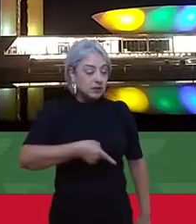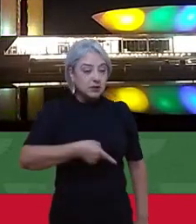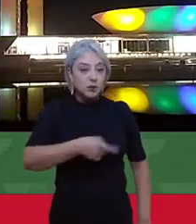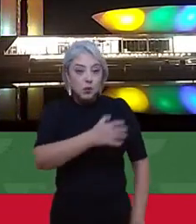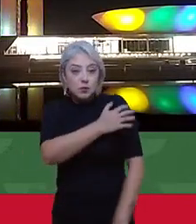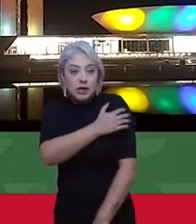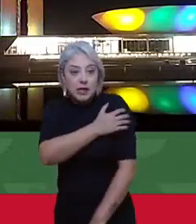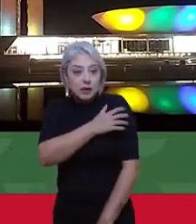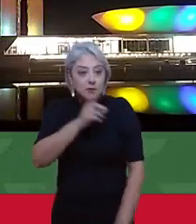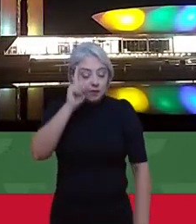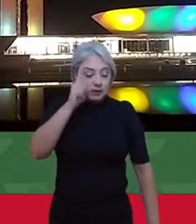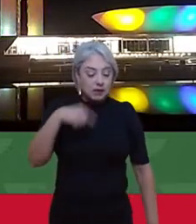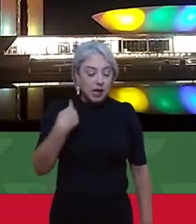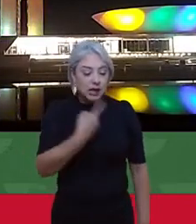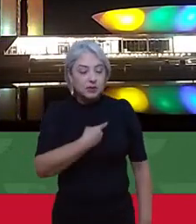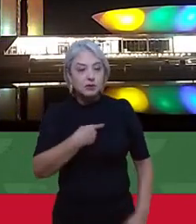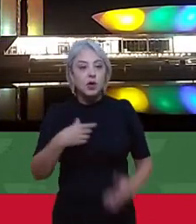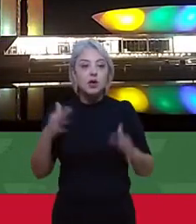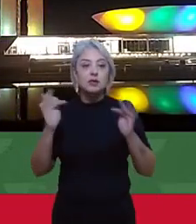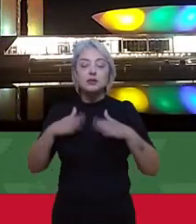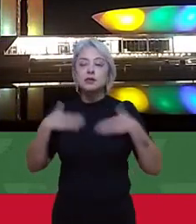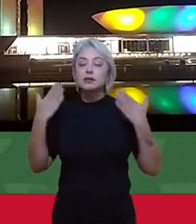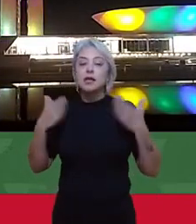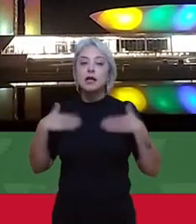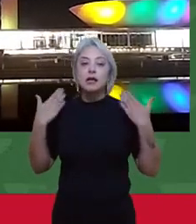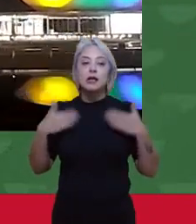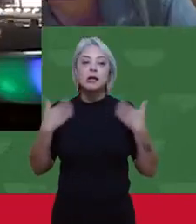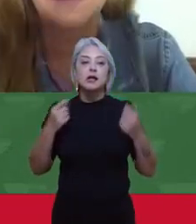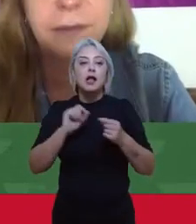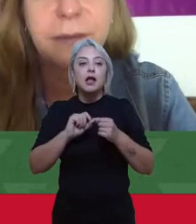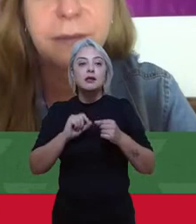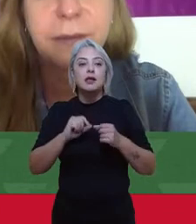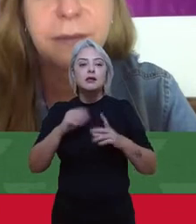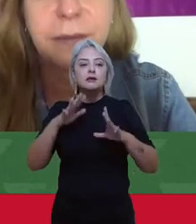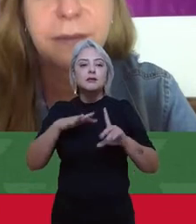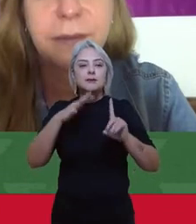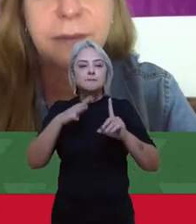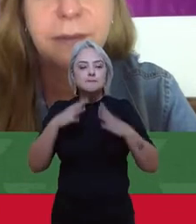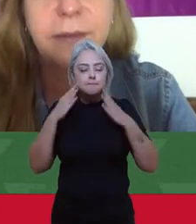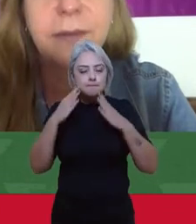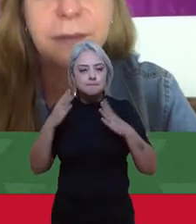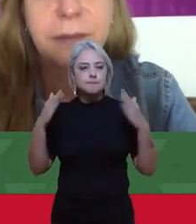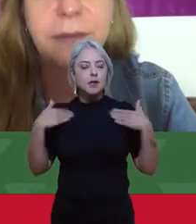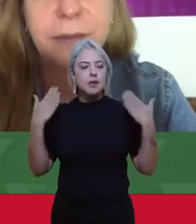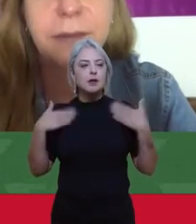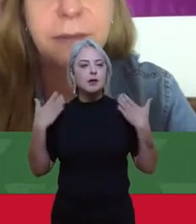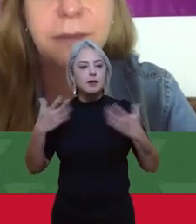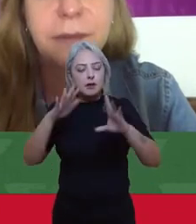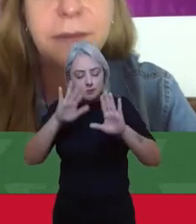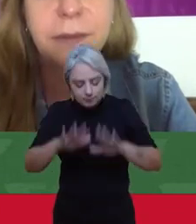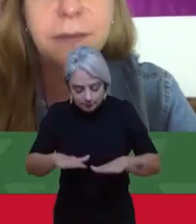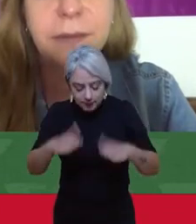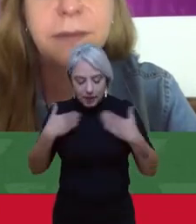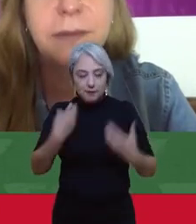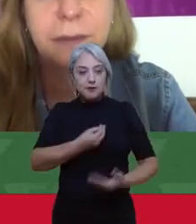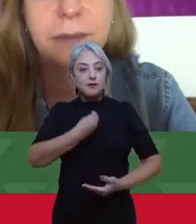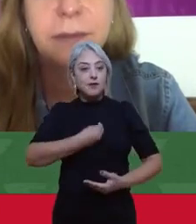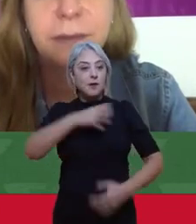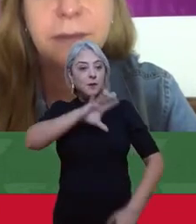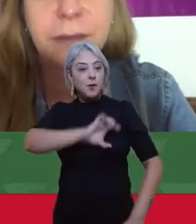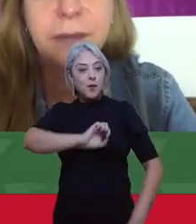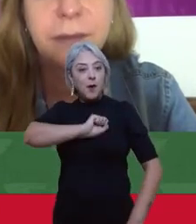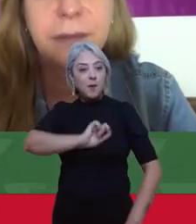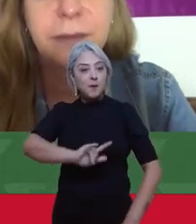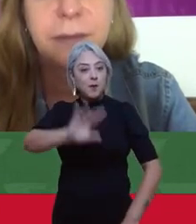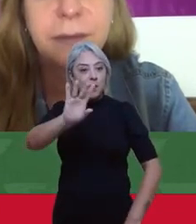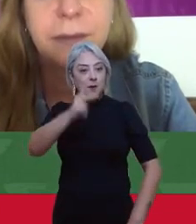de fascismo, as nossas alegrias têm que ser muito cultuadas. Nós vivemos para o amor, para a